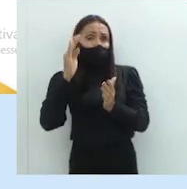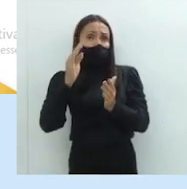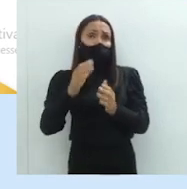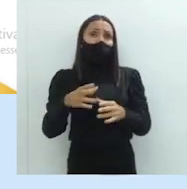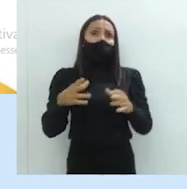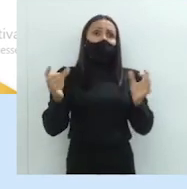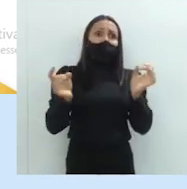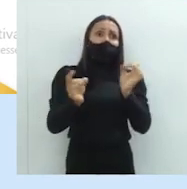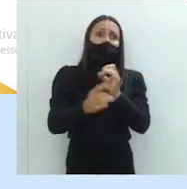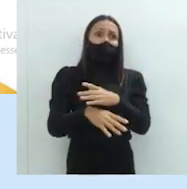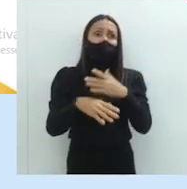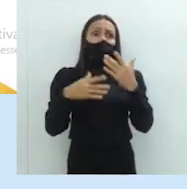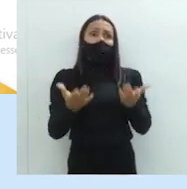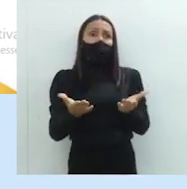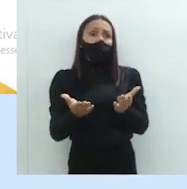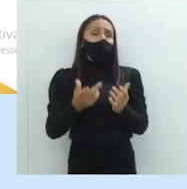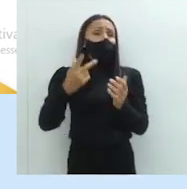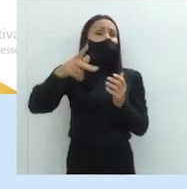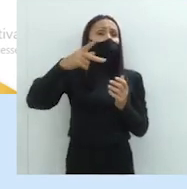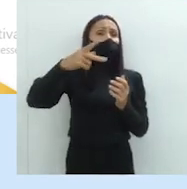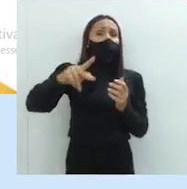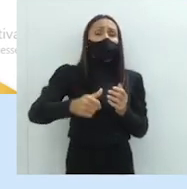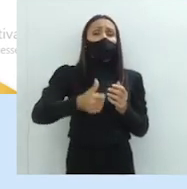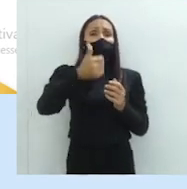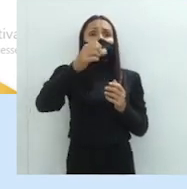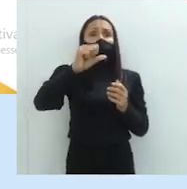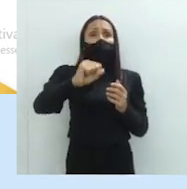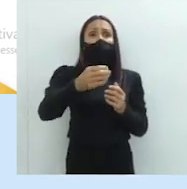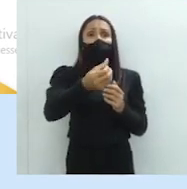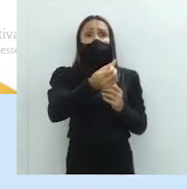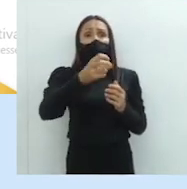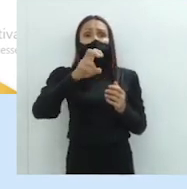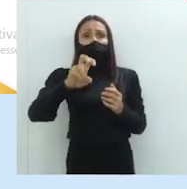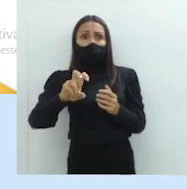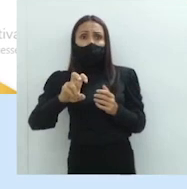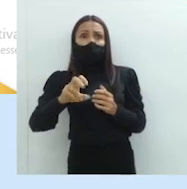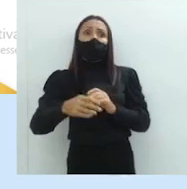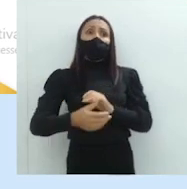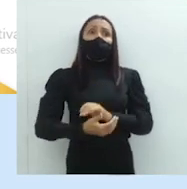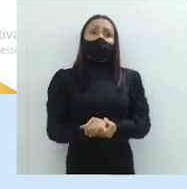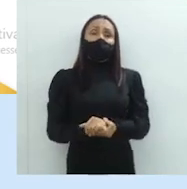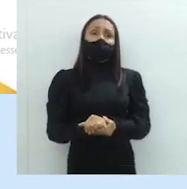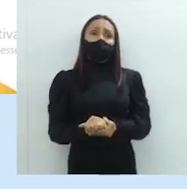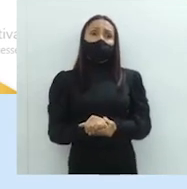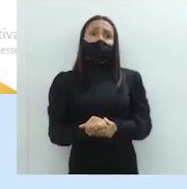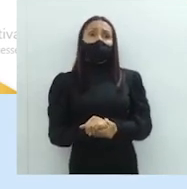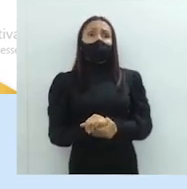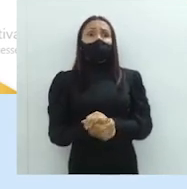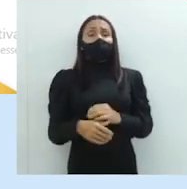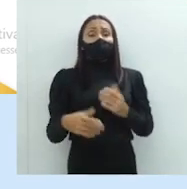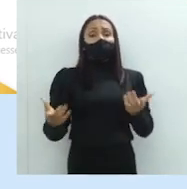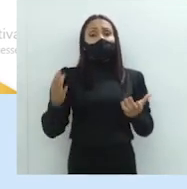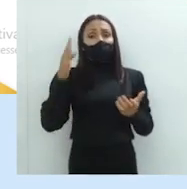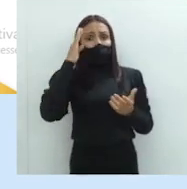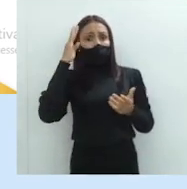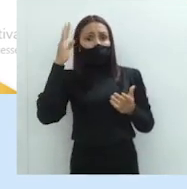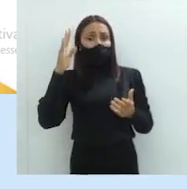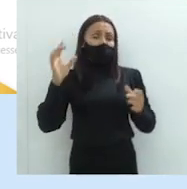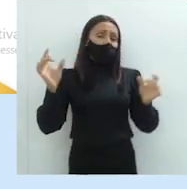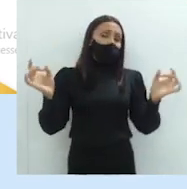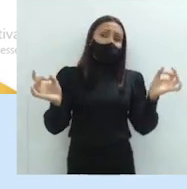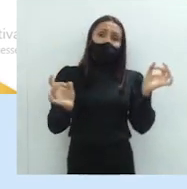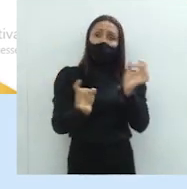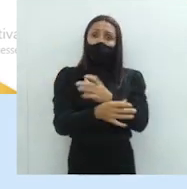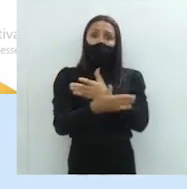a Marinha Paraguaia em 1865. Então a Marinha Brasileira acabou com